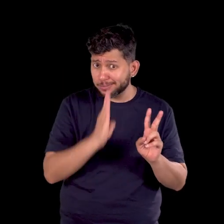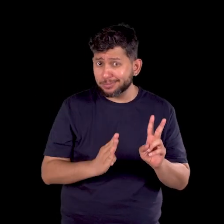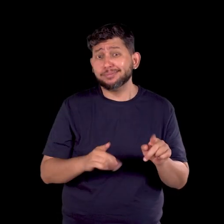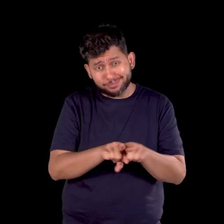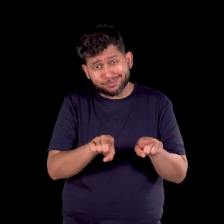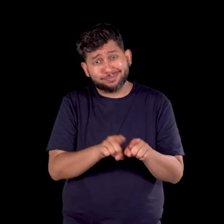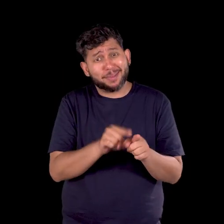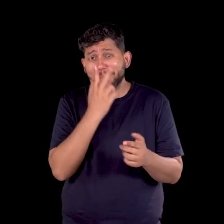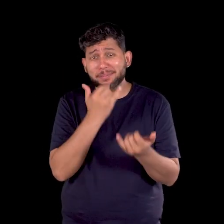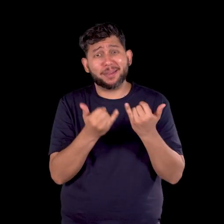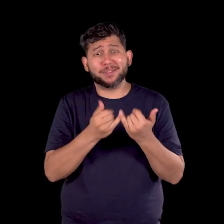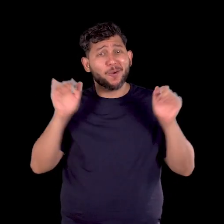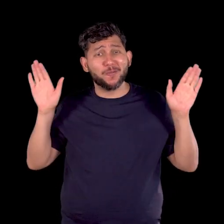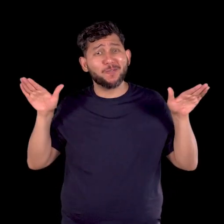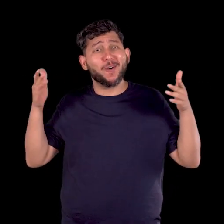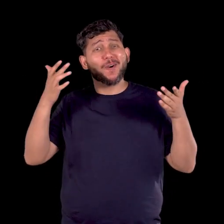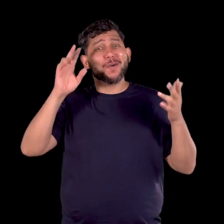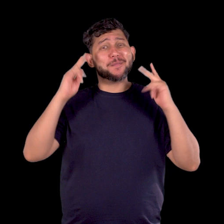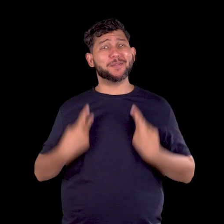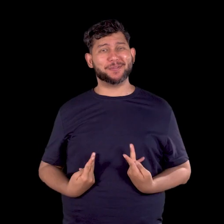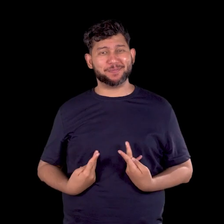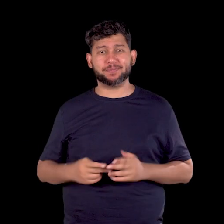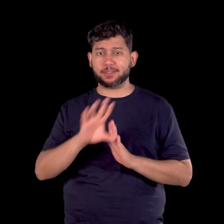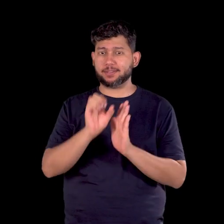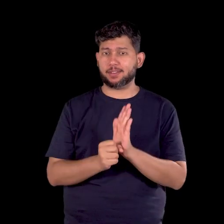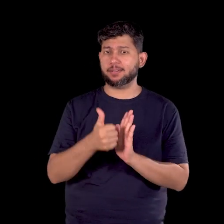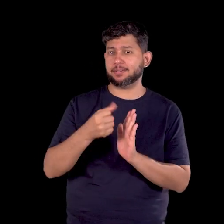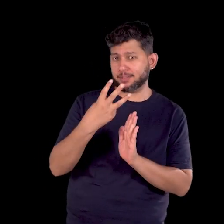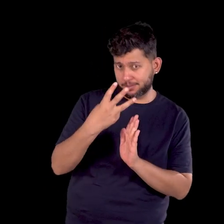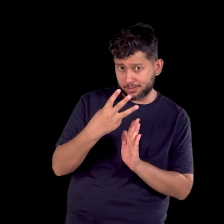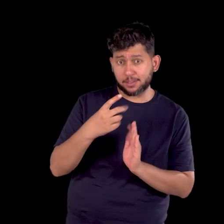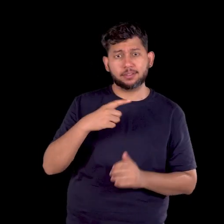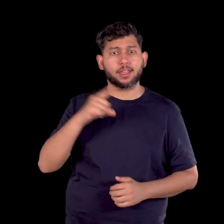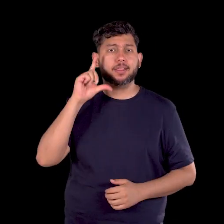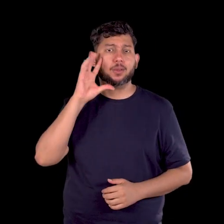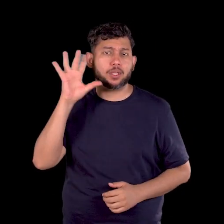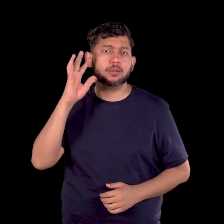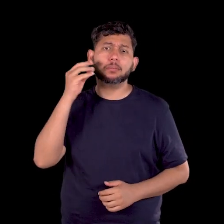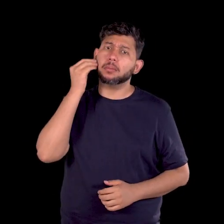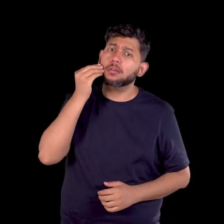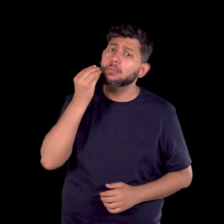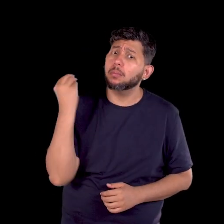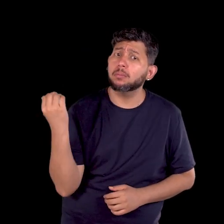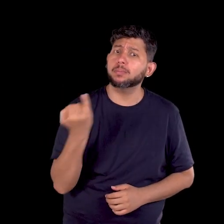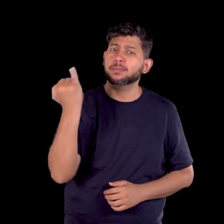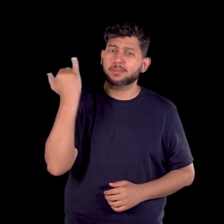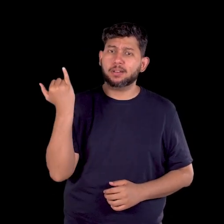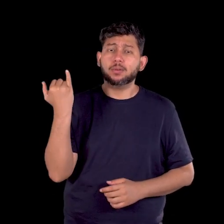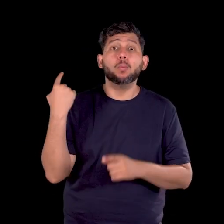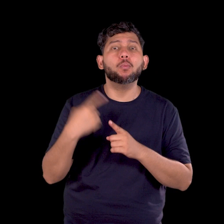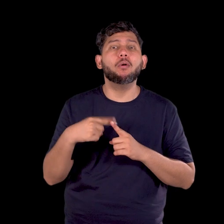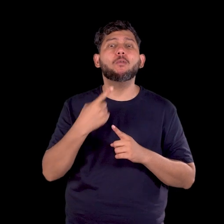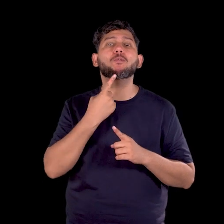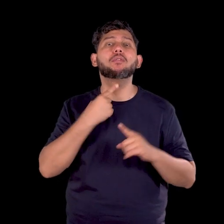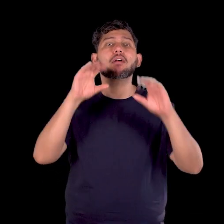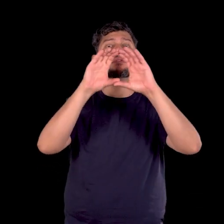brasileiros. A partir do século XIII, muitas teorias e experiências foram sendo decisivas, sempre motivadas pelo desejo de